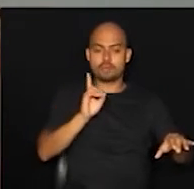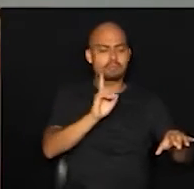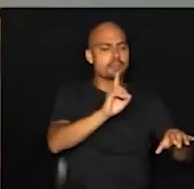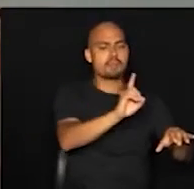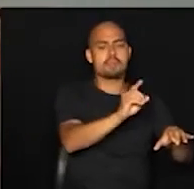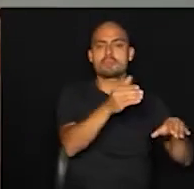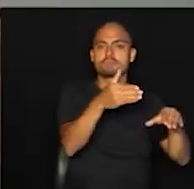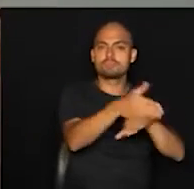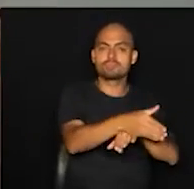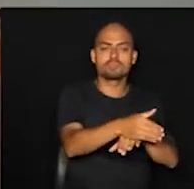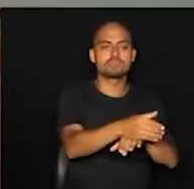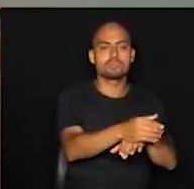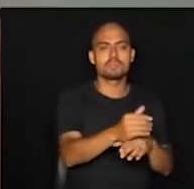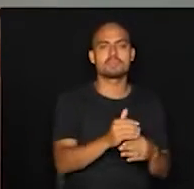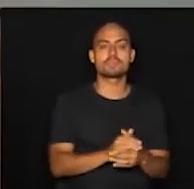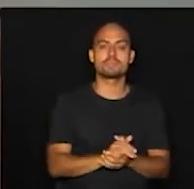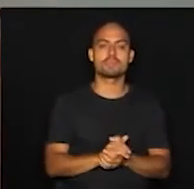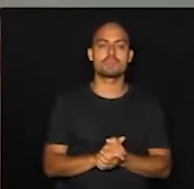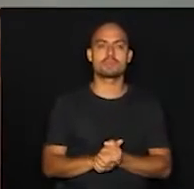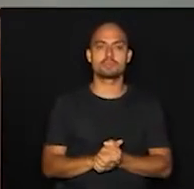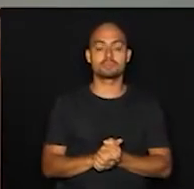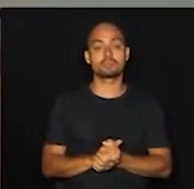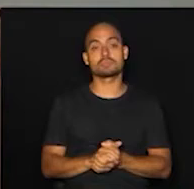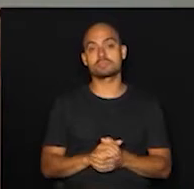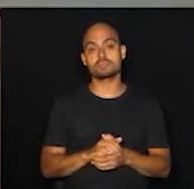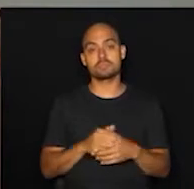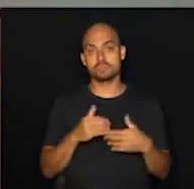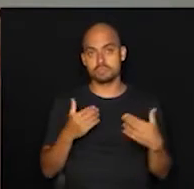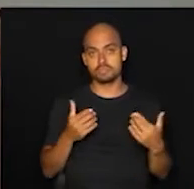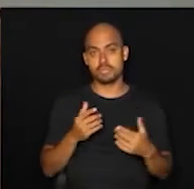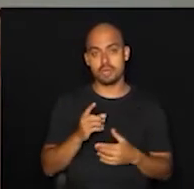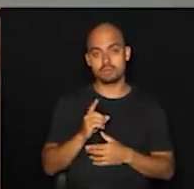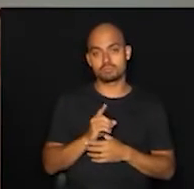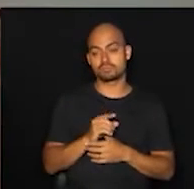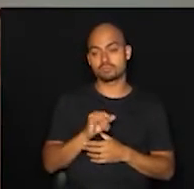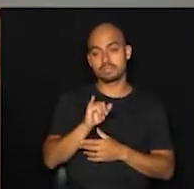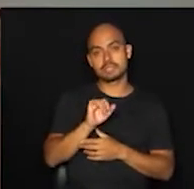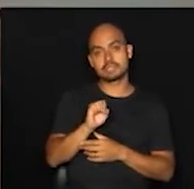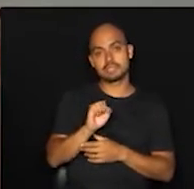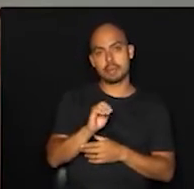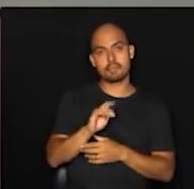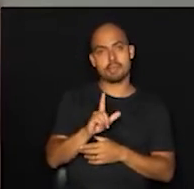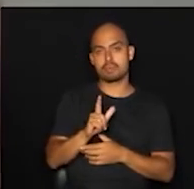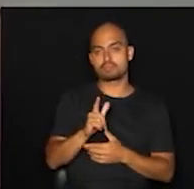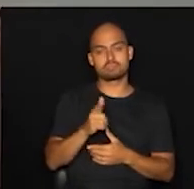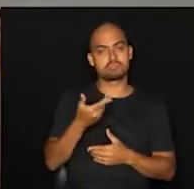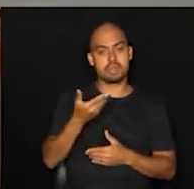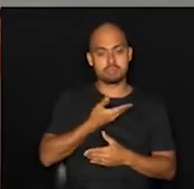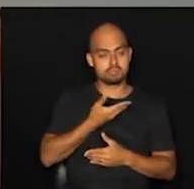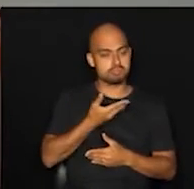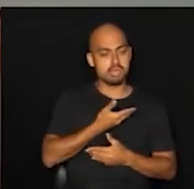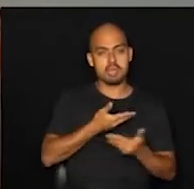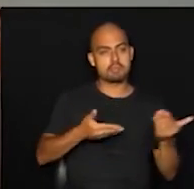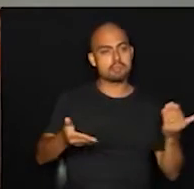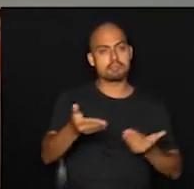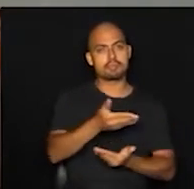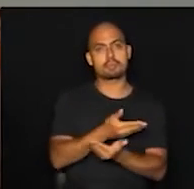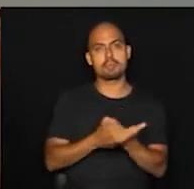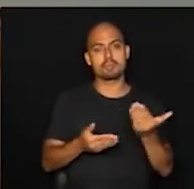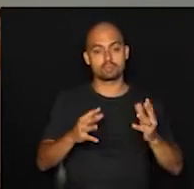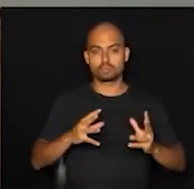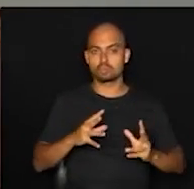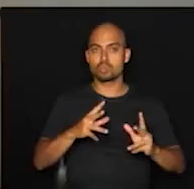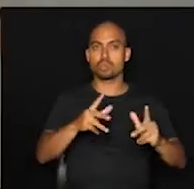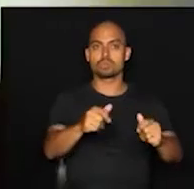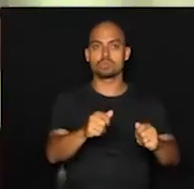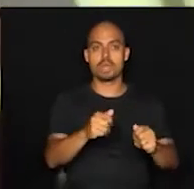francês, muito, muito rico. Quer dizer, eles se davam com toda a aristocracia paulista. O que eu provo no livro? Eu provo no livro